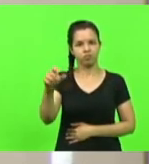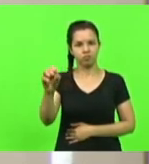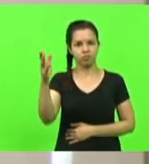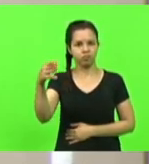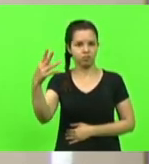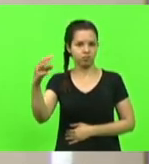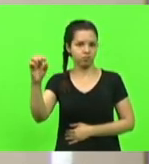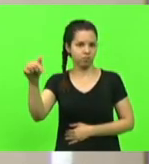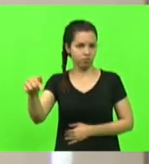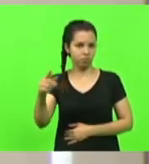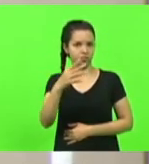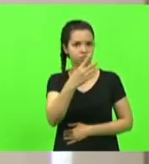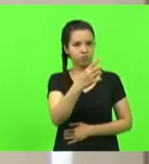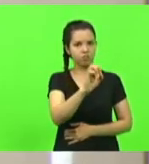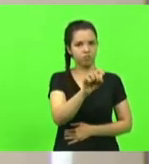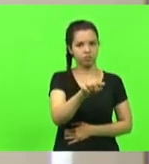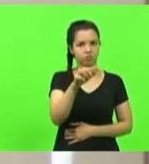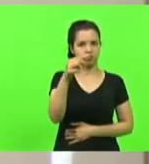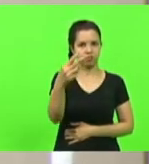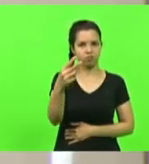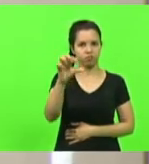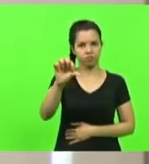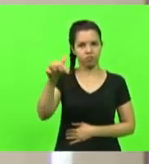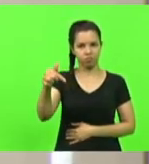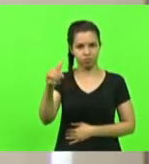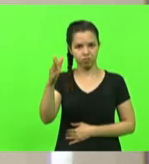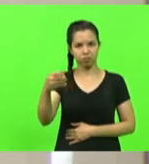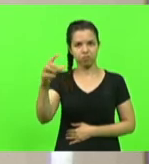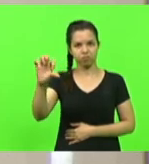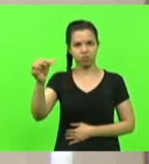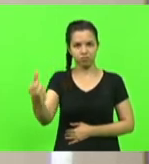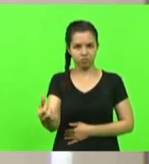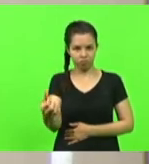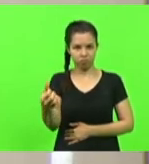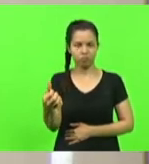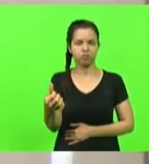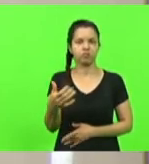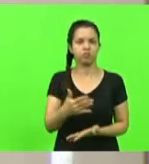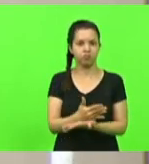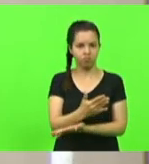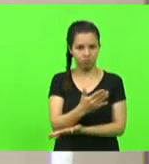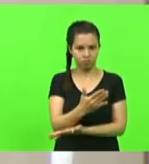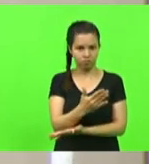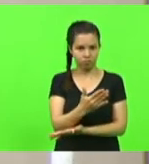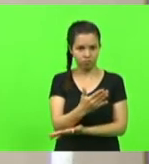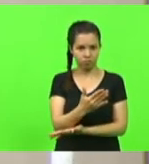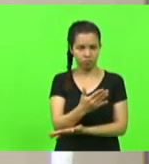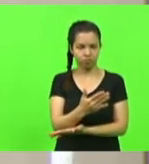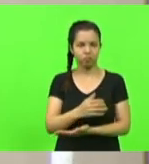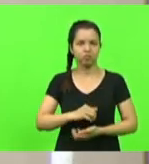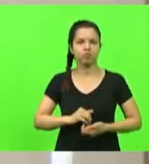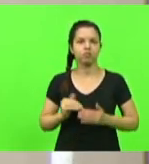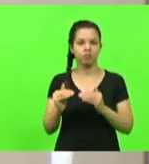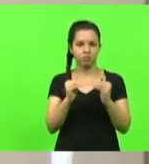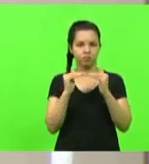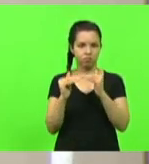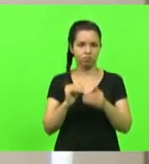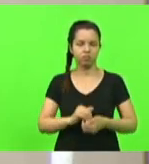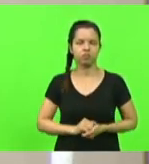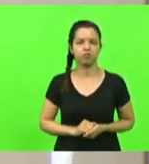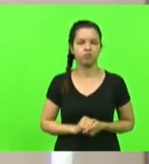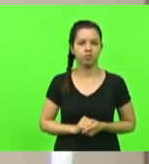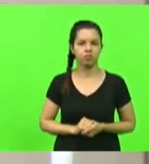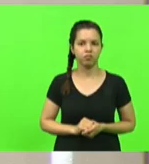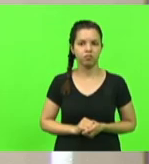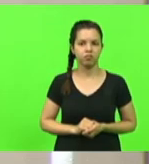10.297 de 1996. Deputados que aprovam, permaneçam como se encontram. Aprovado por unanimidade.